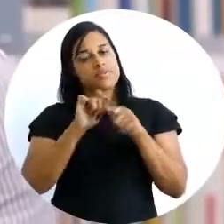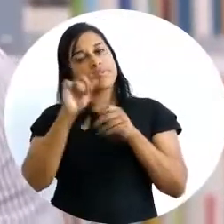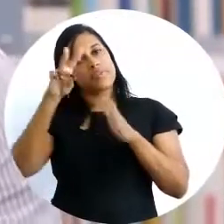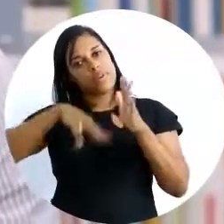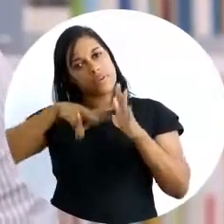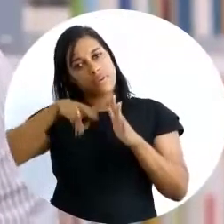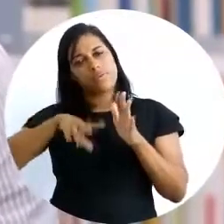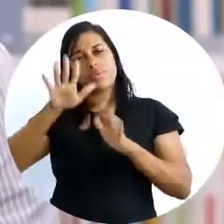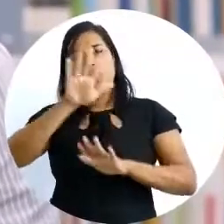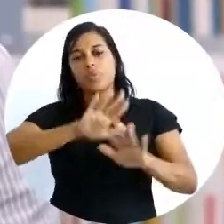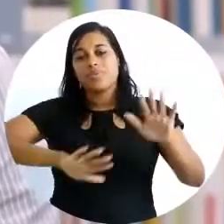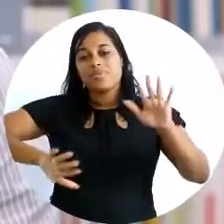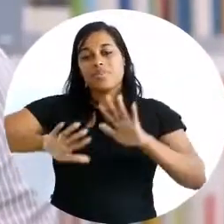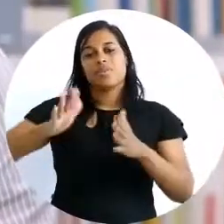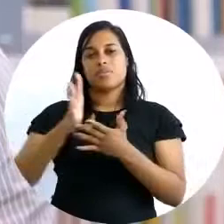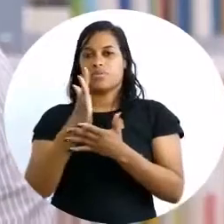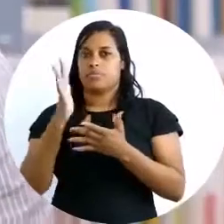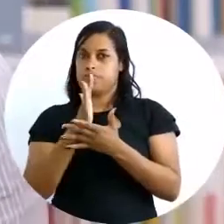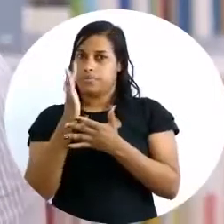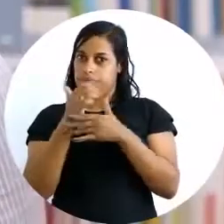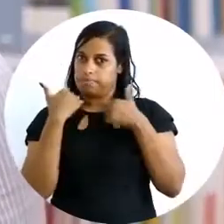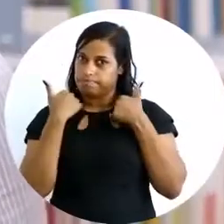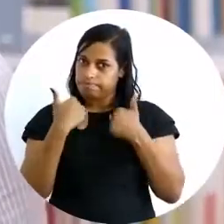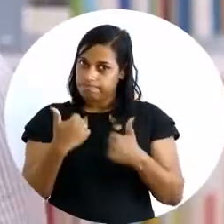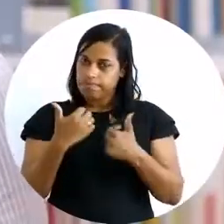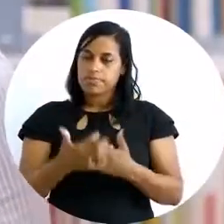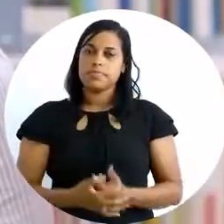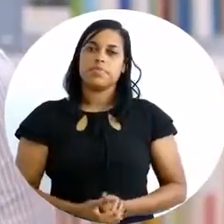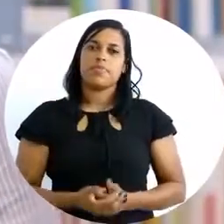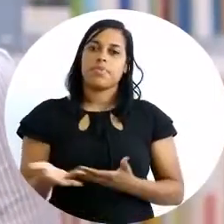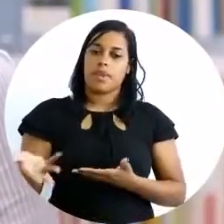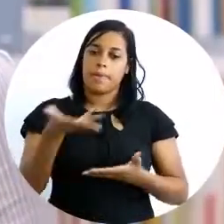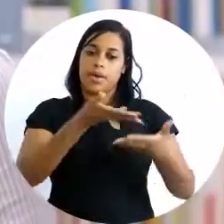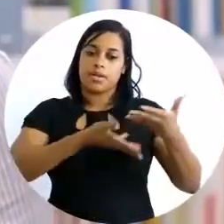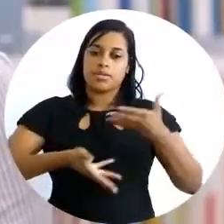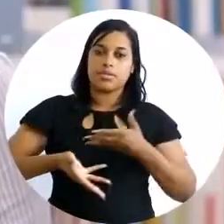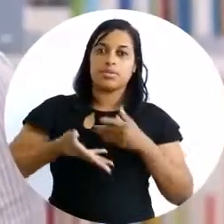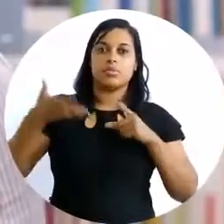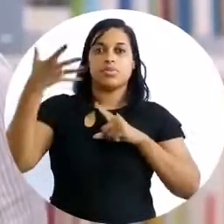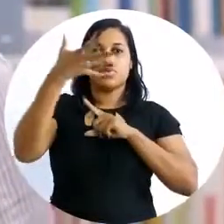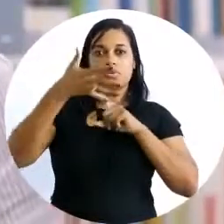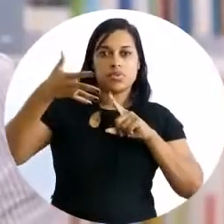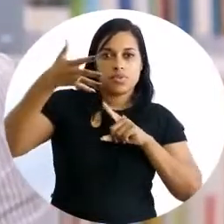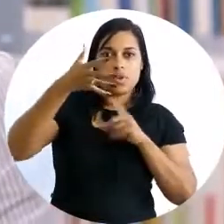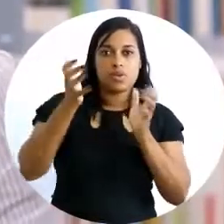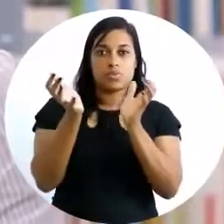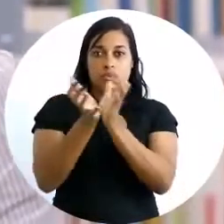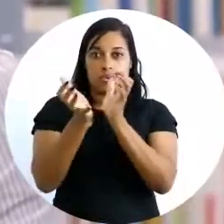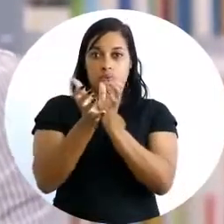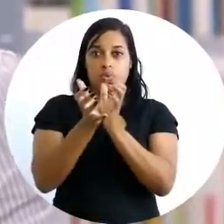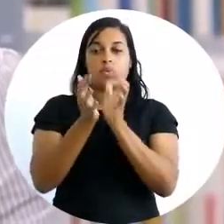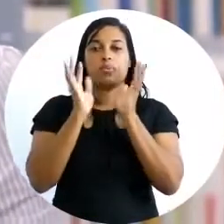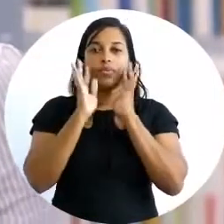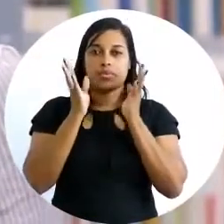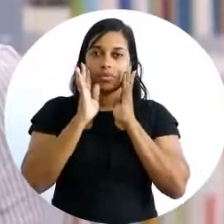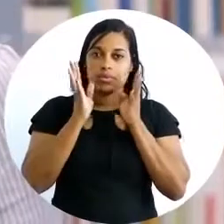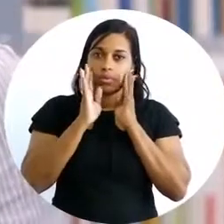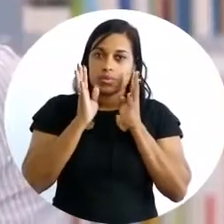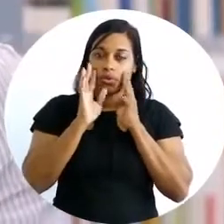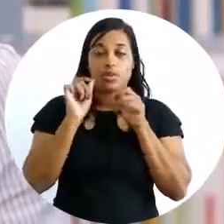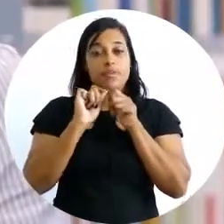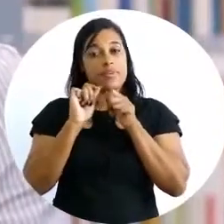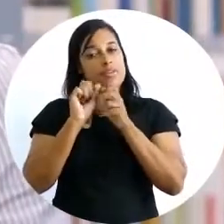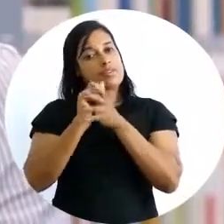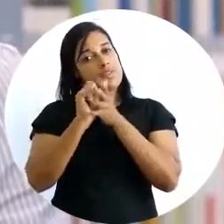leitura bem cuidadosa do nosso caderno e participe nos nossos fóruns, participe do grupo do Facebook e